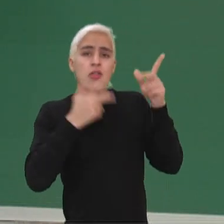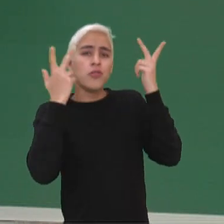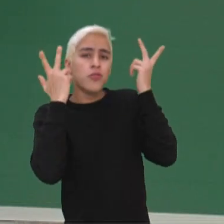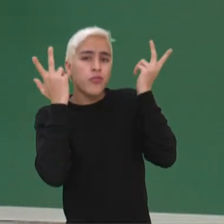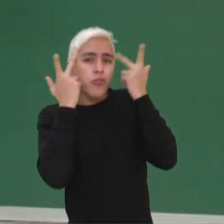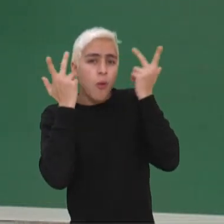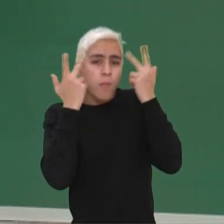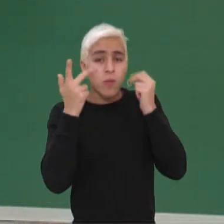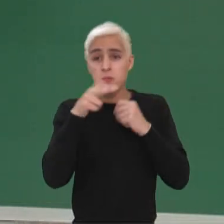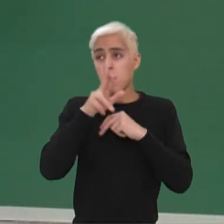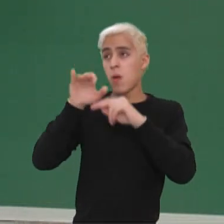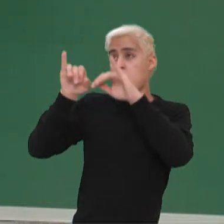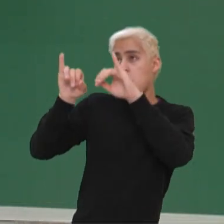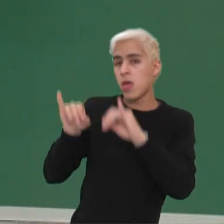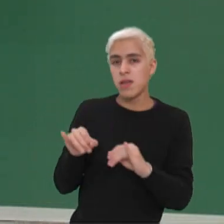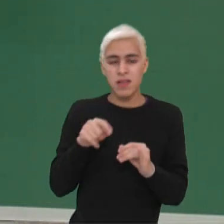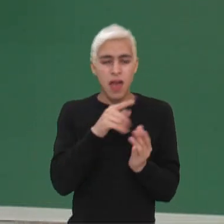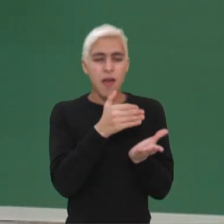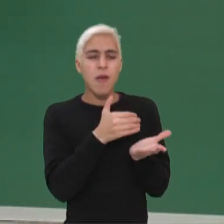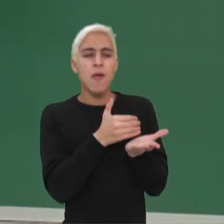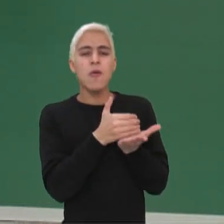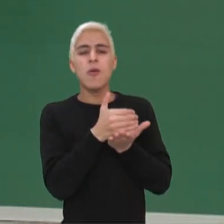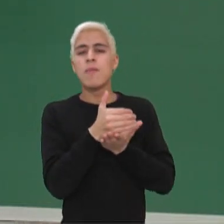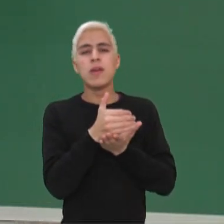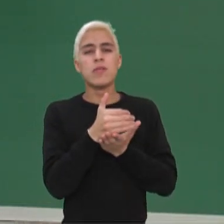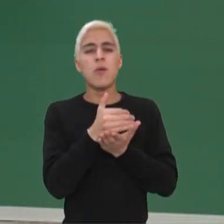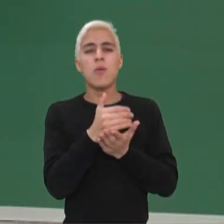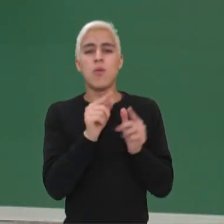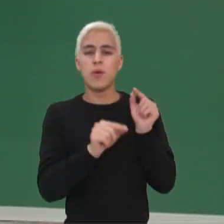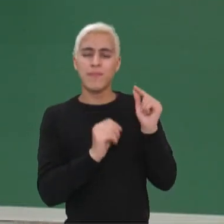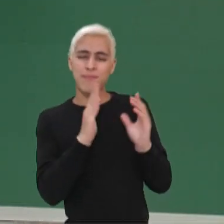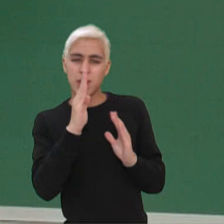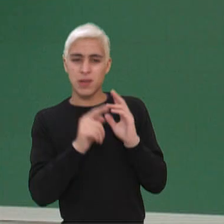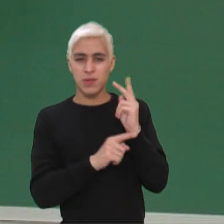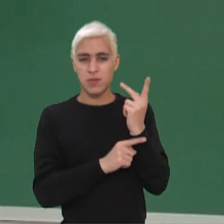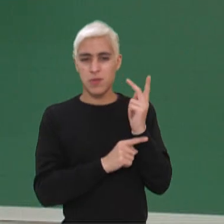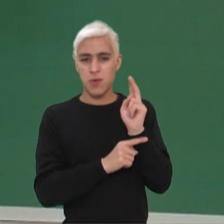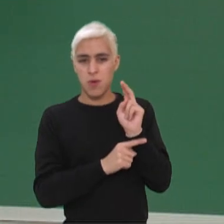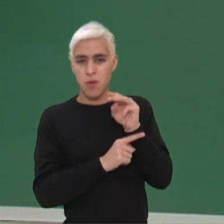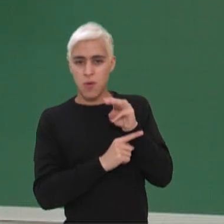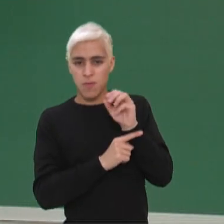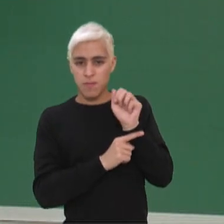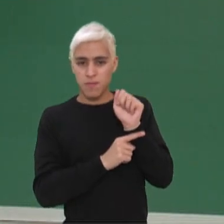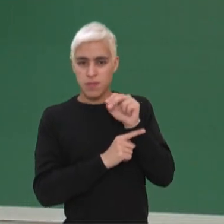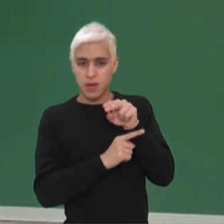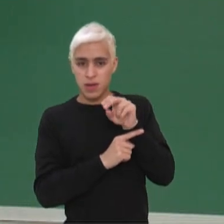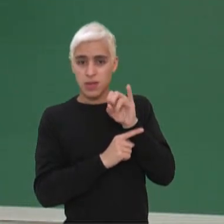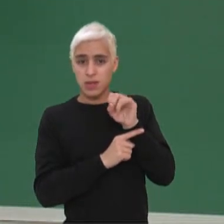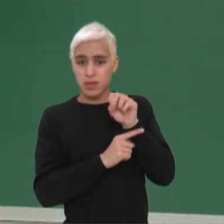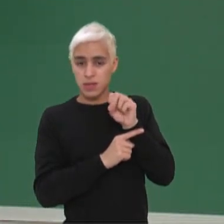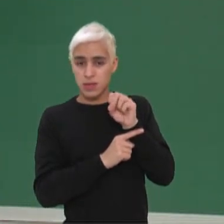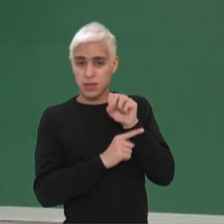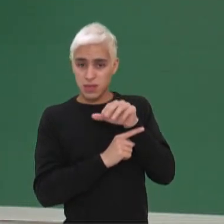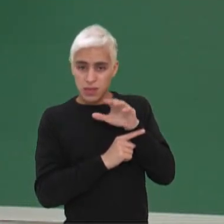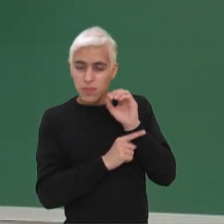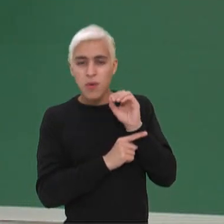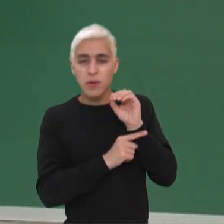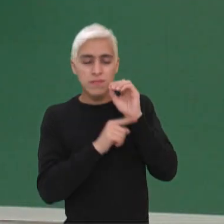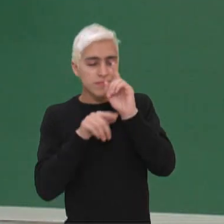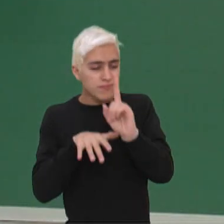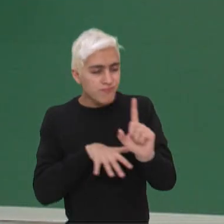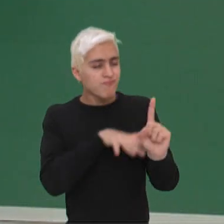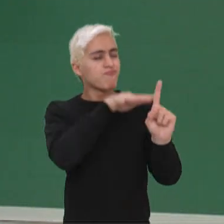divindade. Então aqui você tem um princípio de humanismo. O que seria isso em arte? Você dar mais importância para o ser humano do